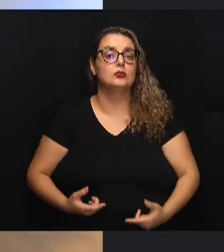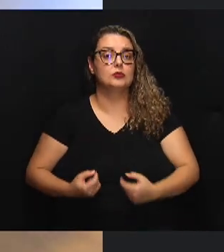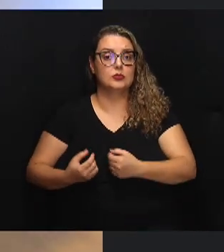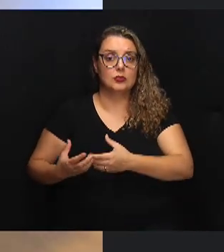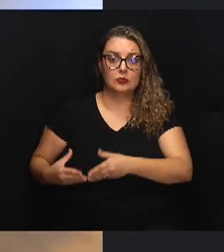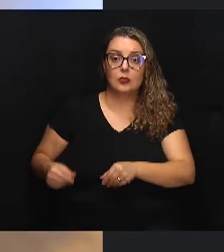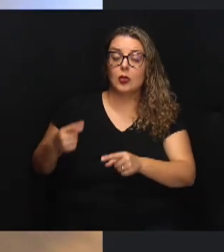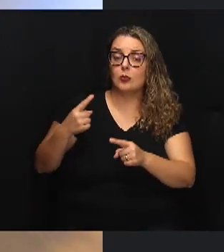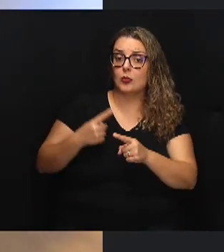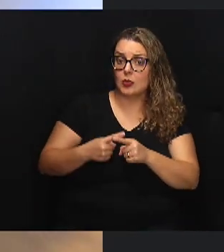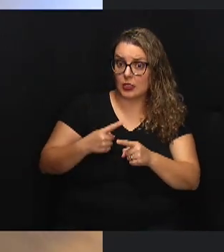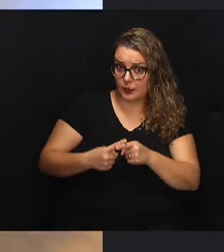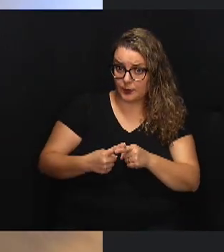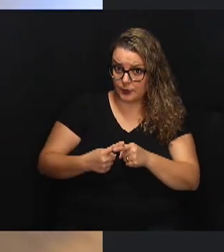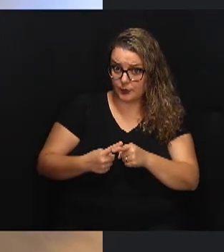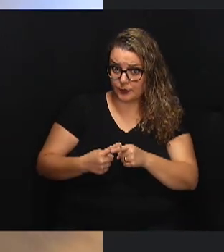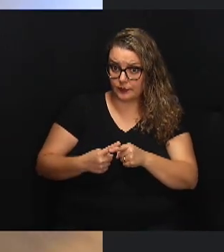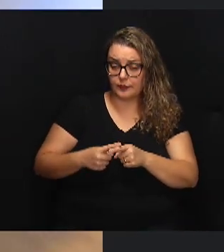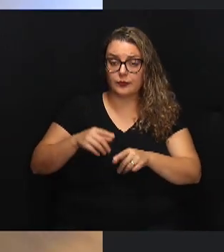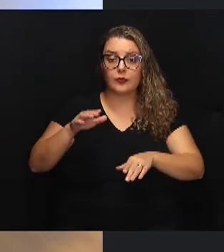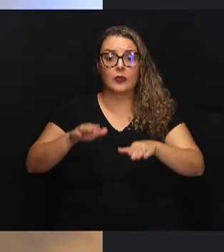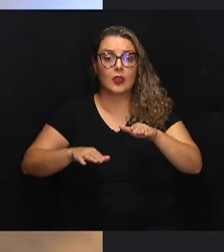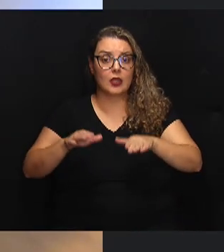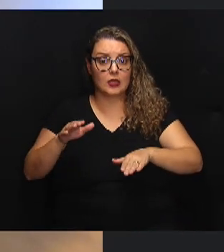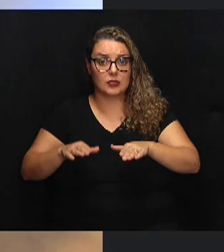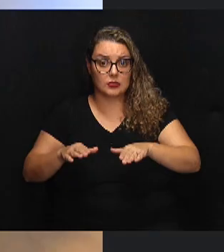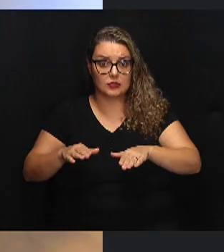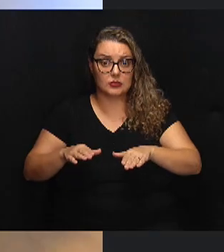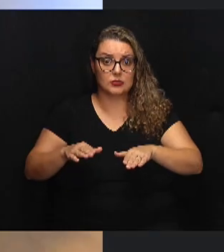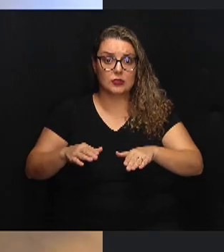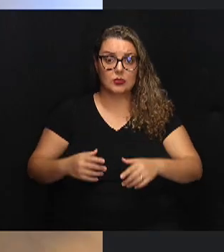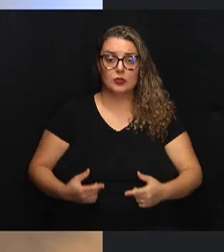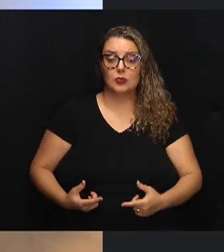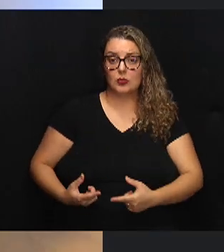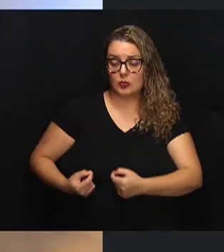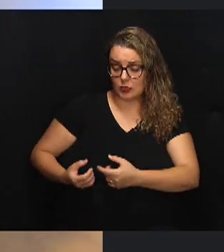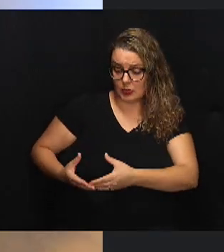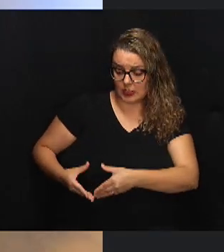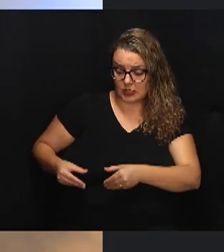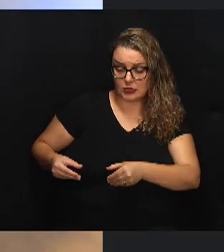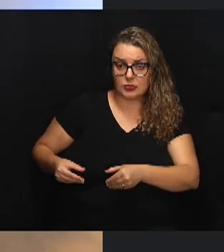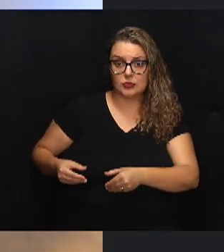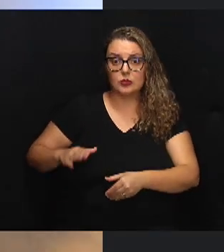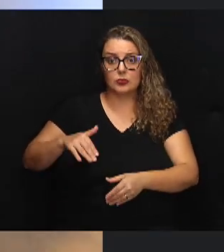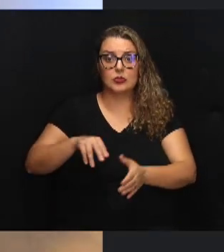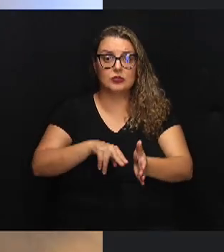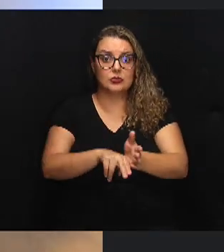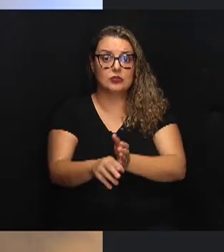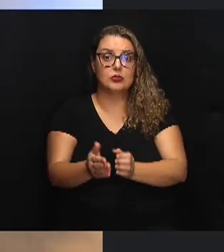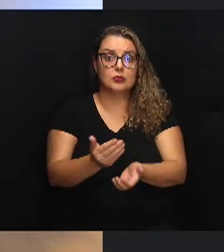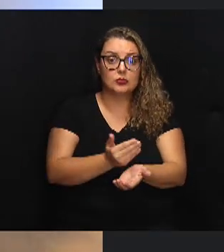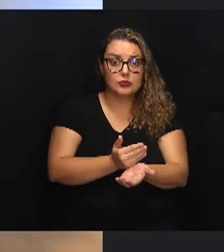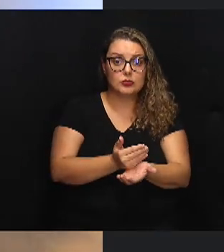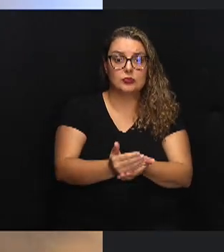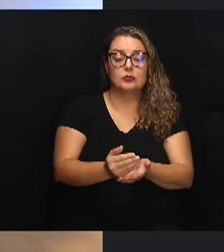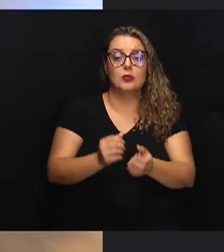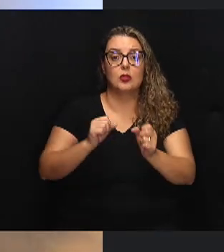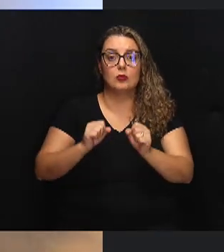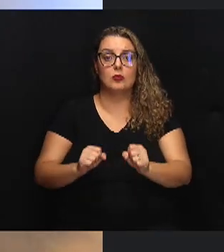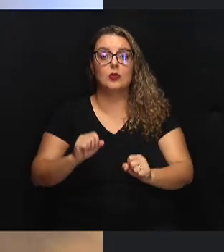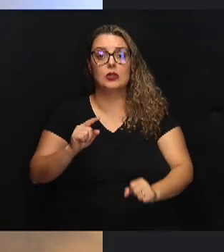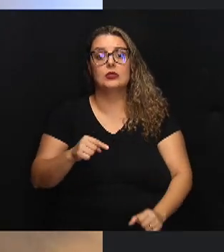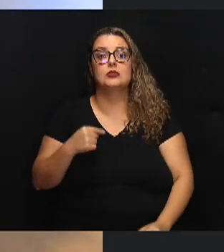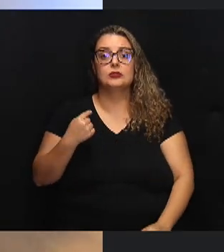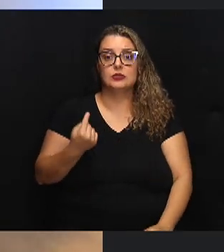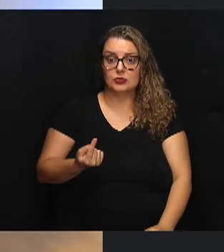Por quê? Muitas vezes, o câncer de pâncreas, quando diagnosticado no início, ele pode